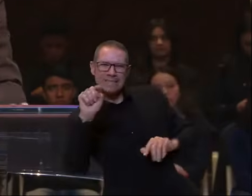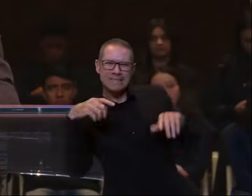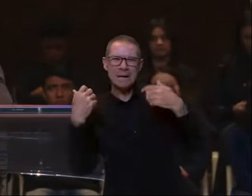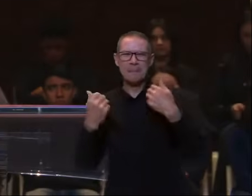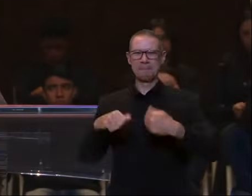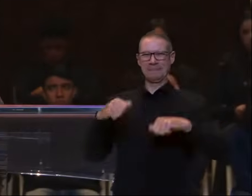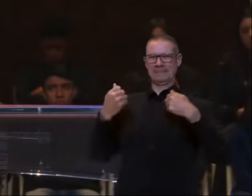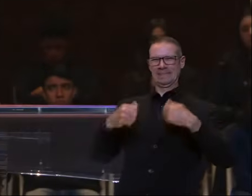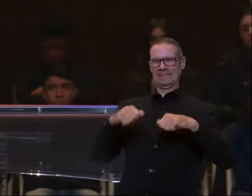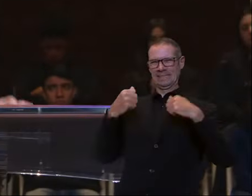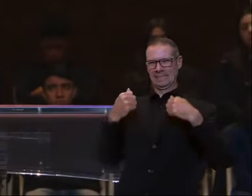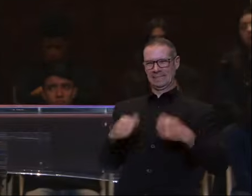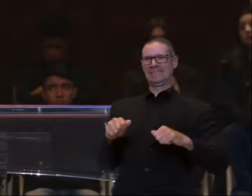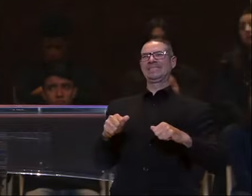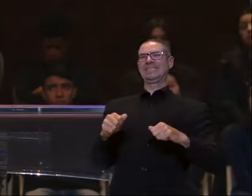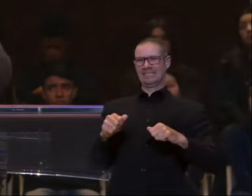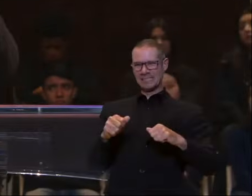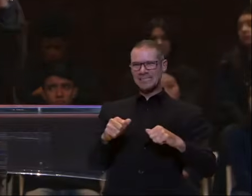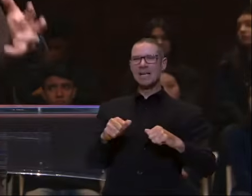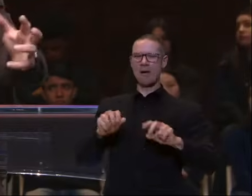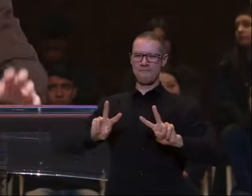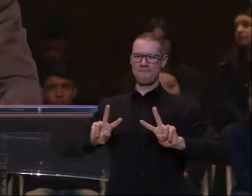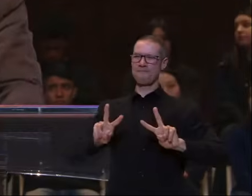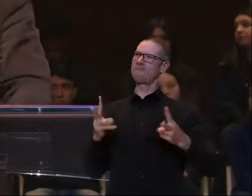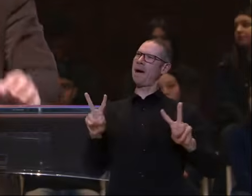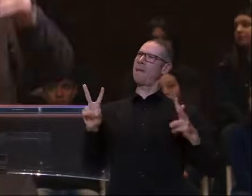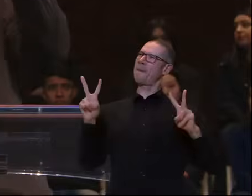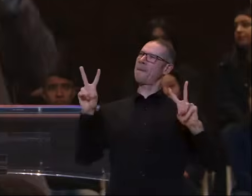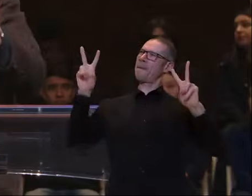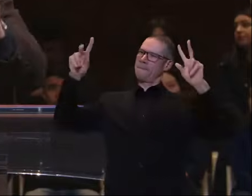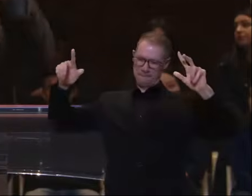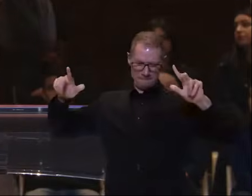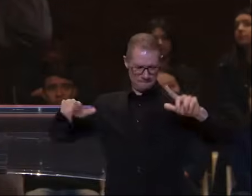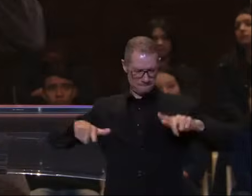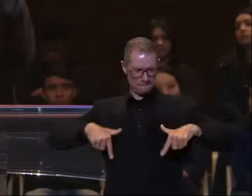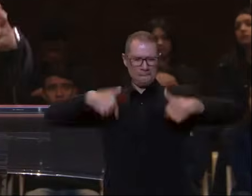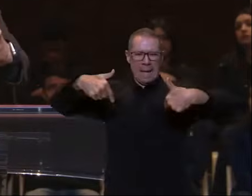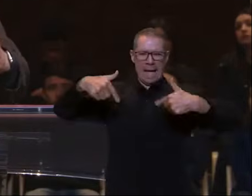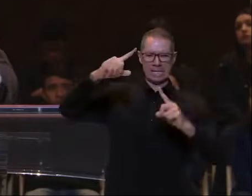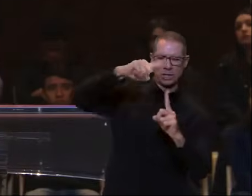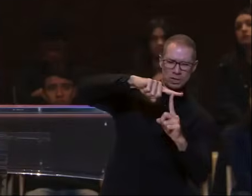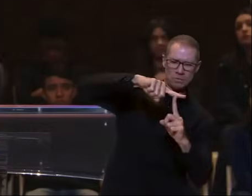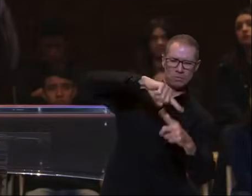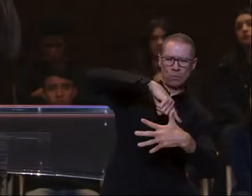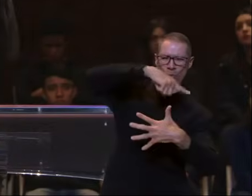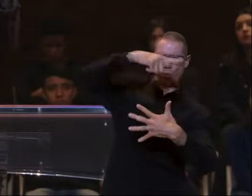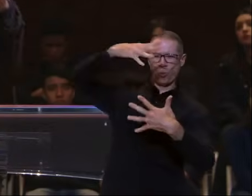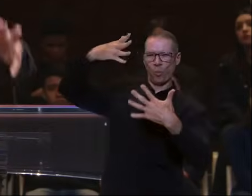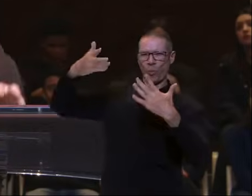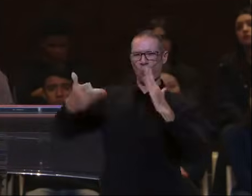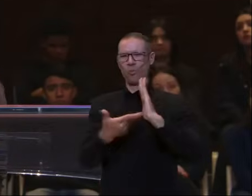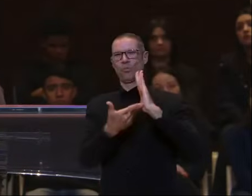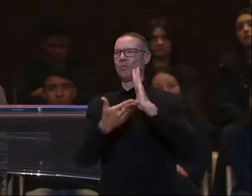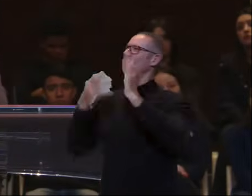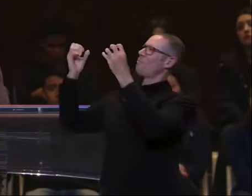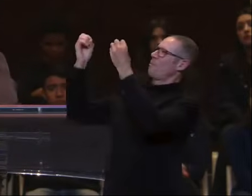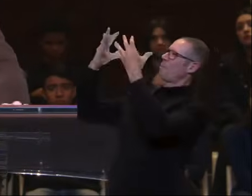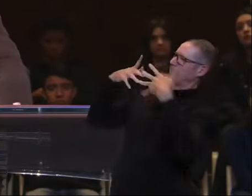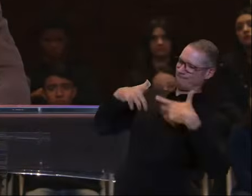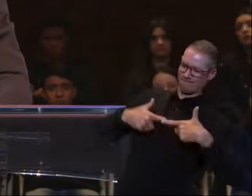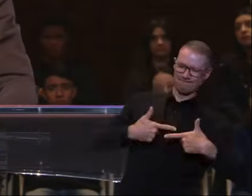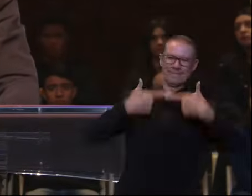precisa para ser vitorioso nesses embates, todo tipo, toda sorte de bênçãos